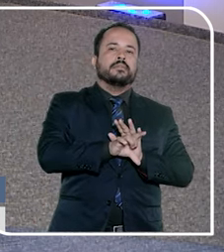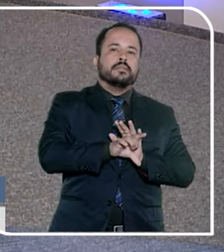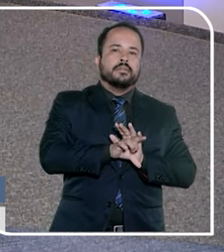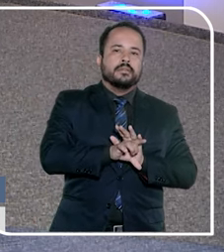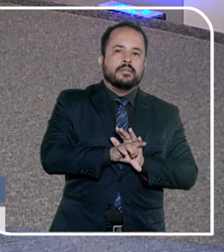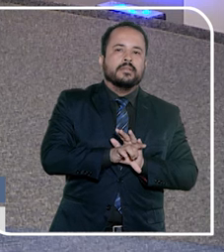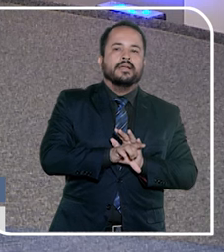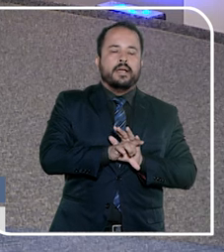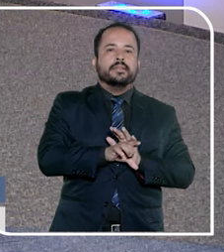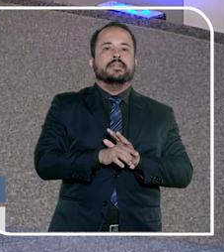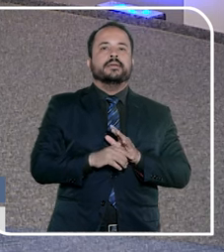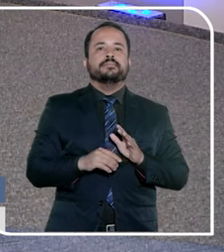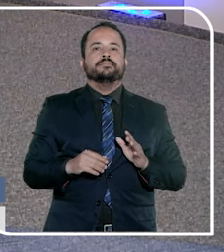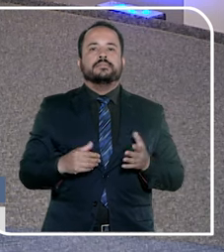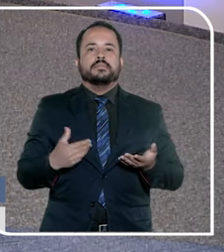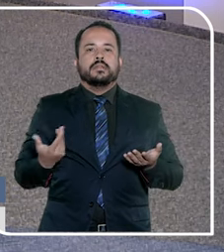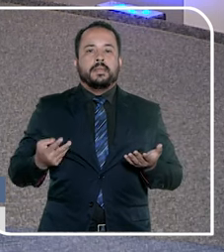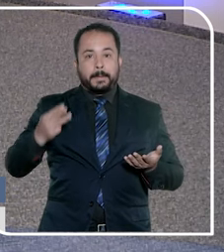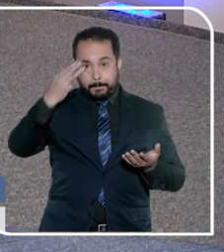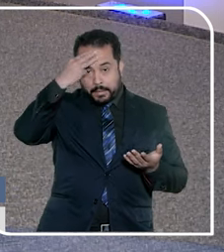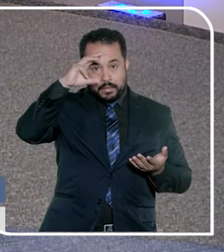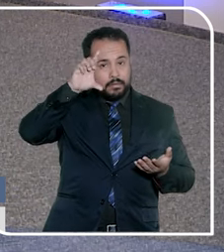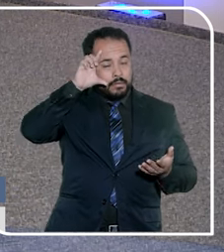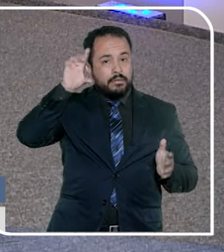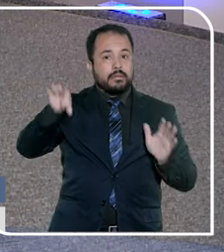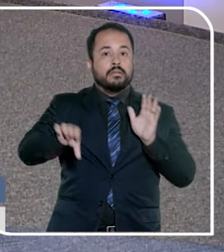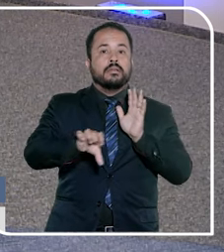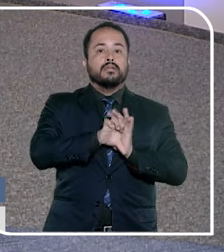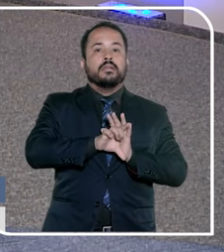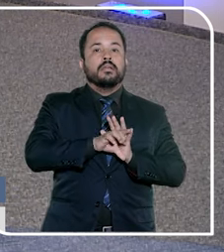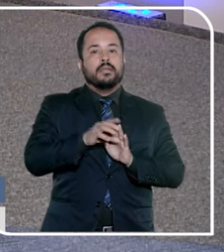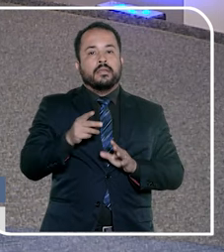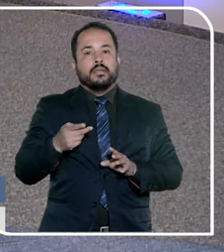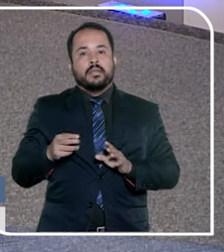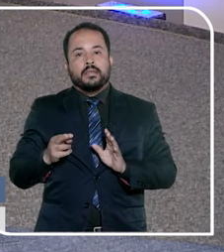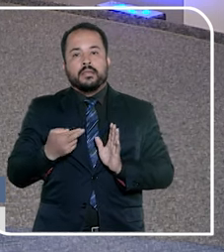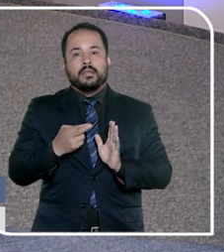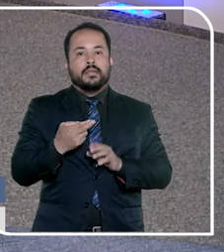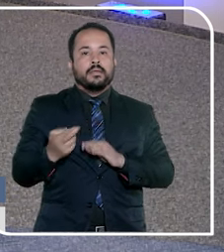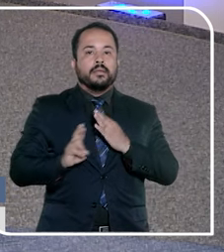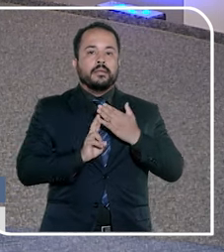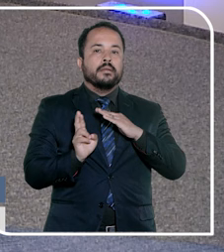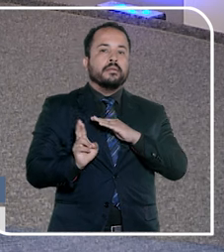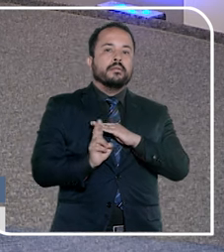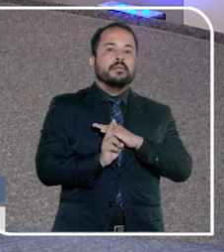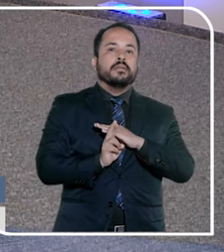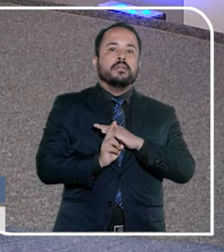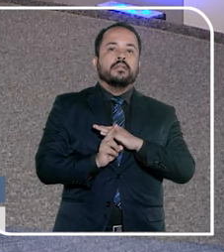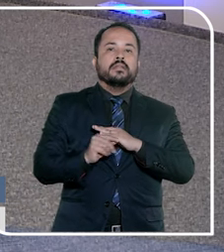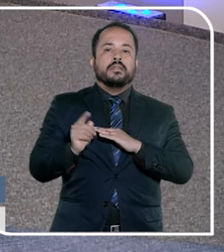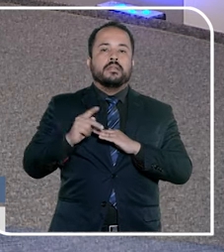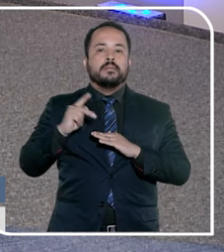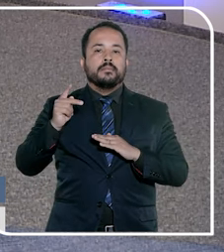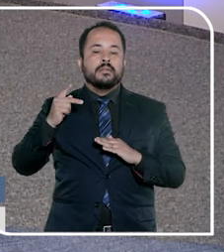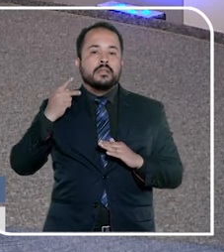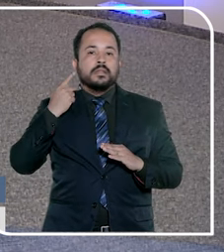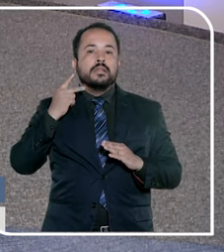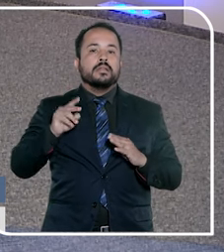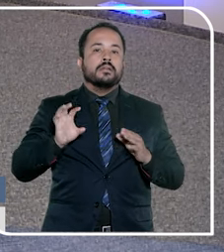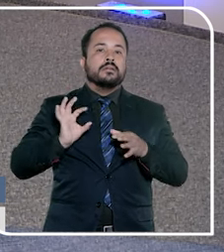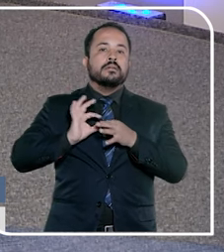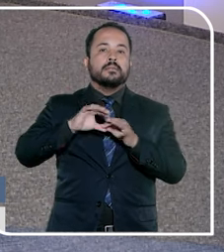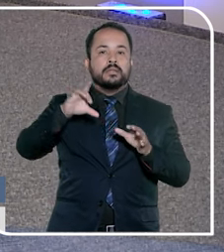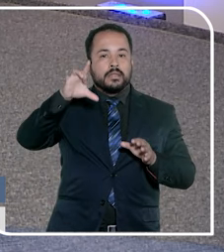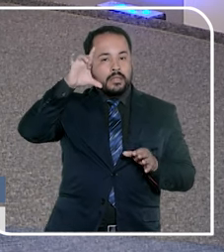começando pelo procurador Andreas eisler eh Esse princípio ele é aplicado no contexto da Lei Maria da Penha